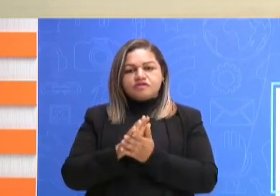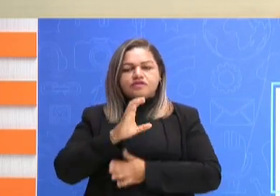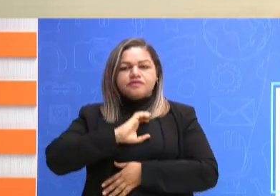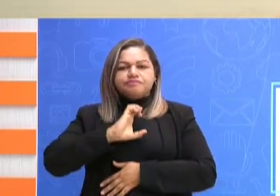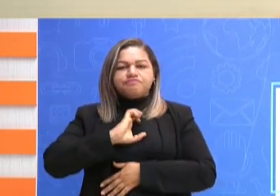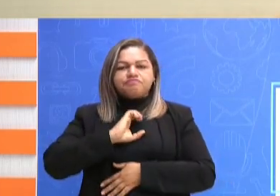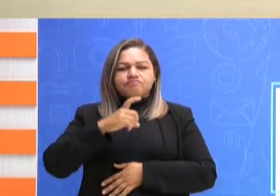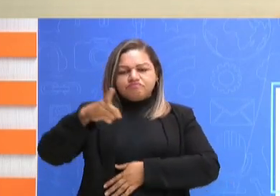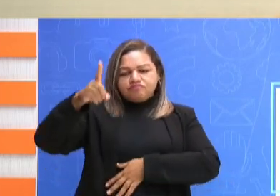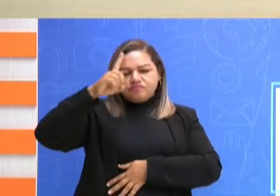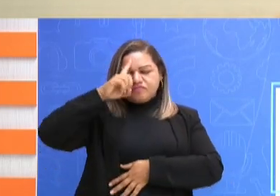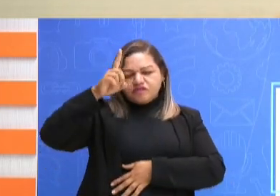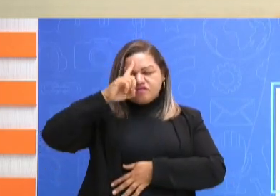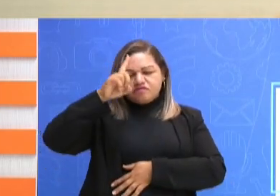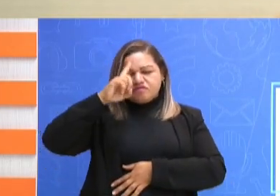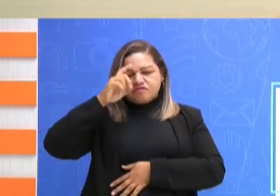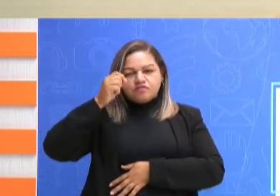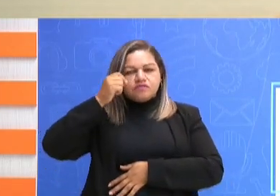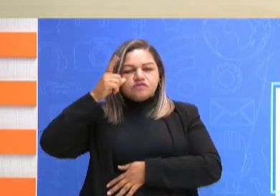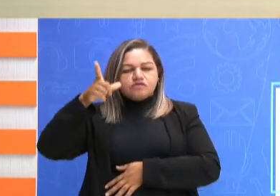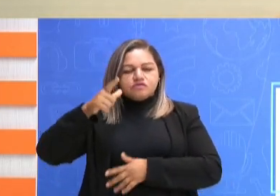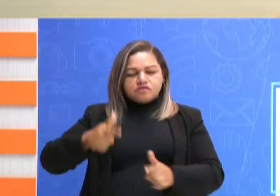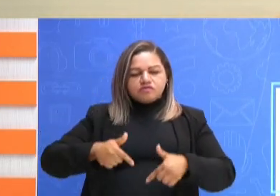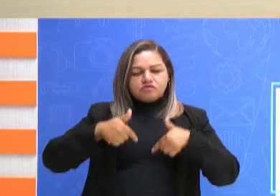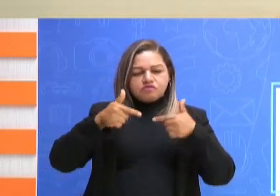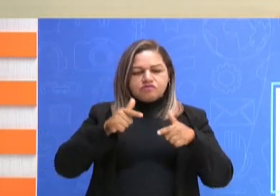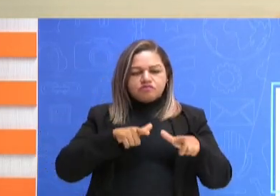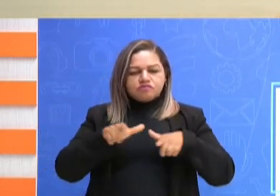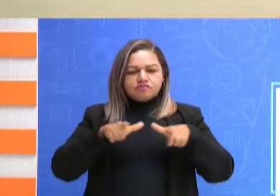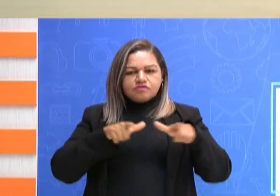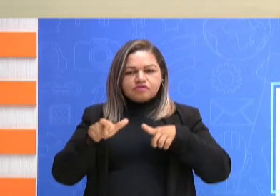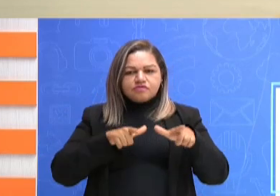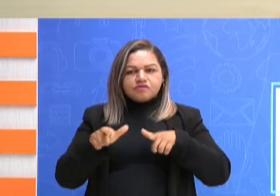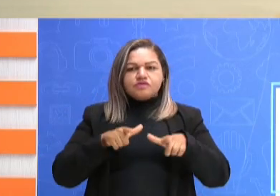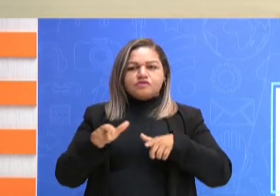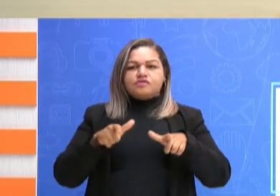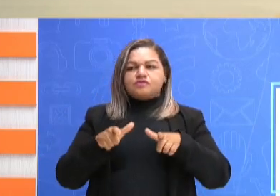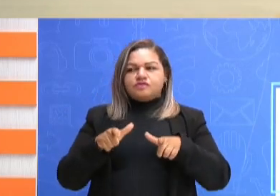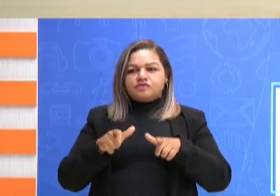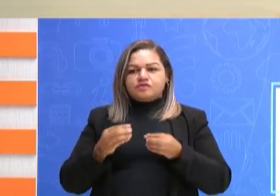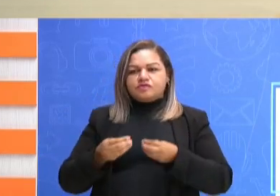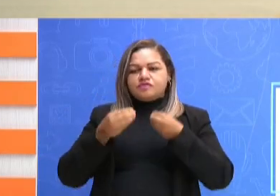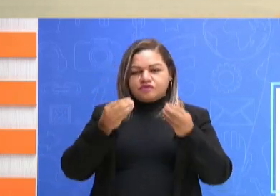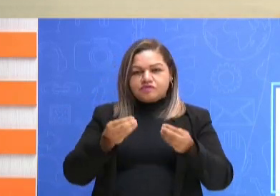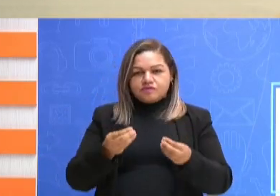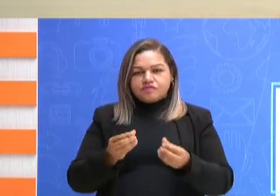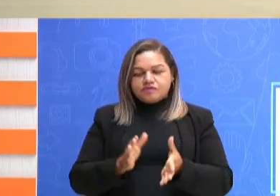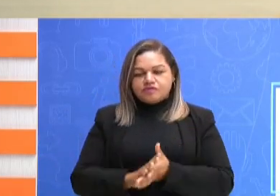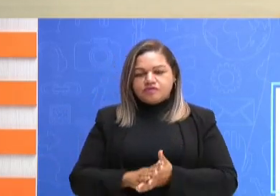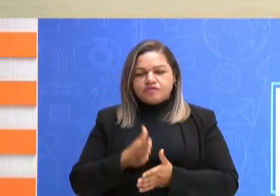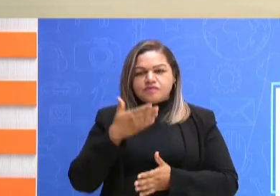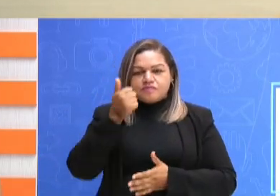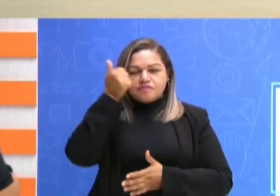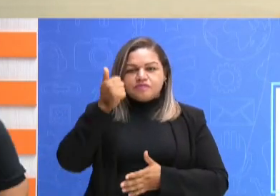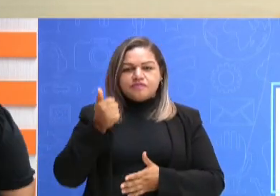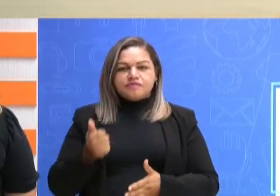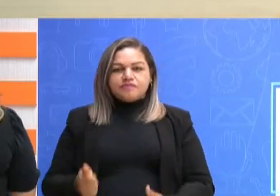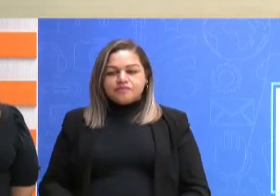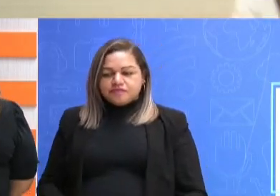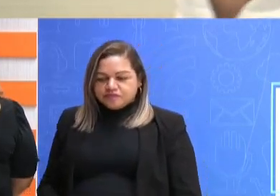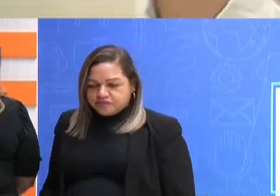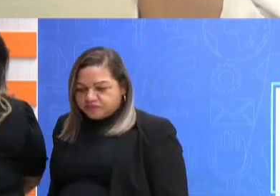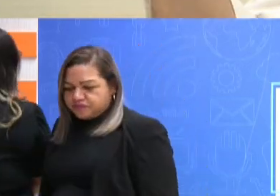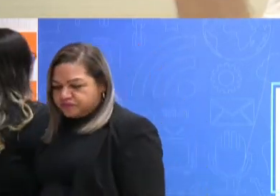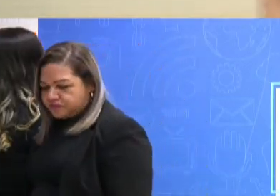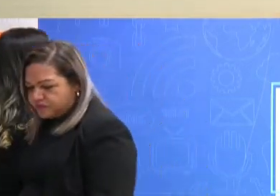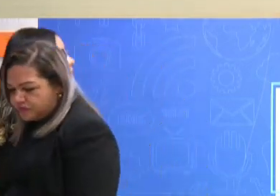Irei todos os dias acordar cedo e ir para a batalha, para a luta, para oferecer o que nós temos de melhor. Mas, acima de tudo, que